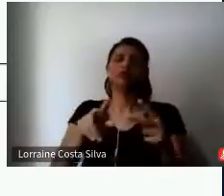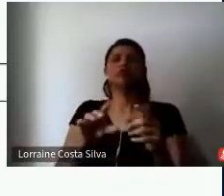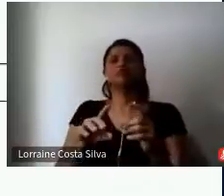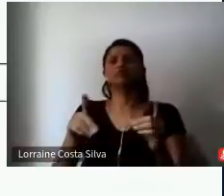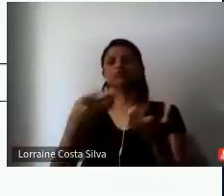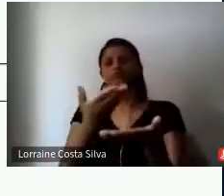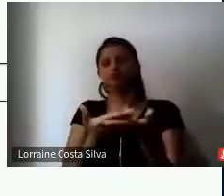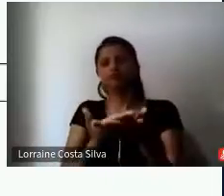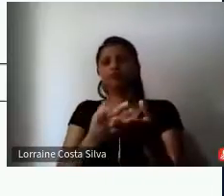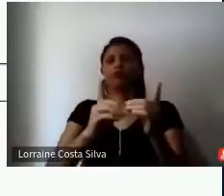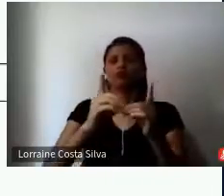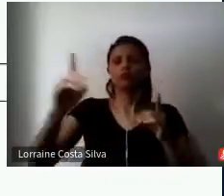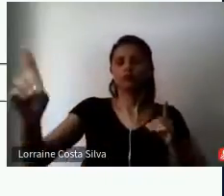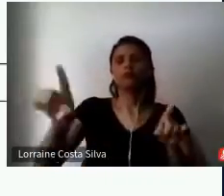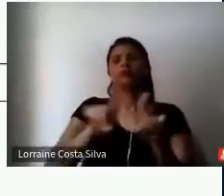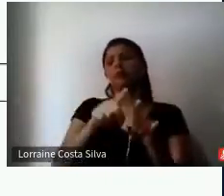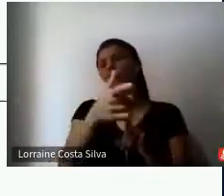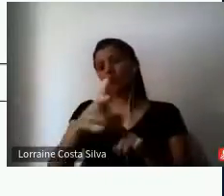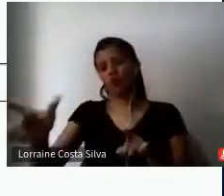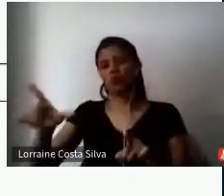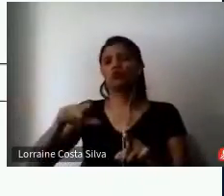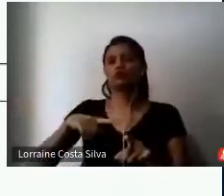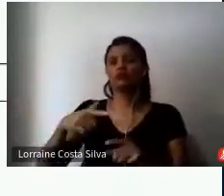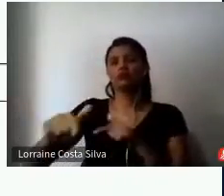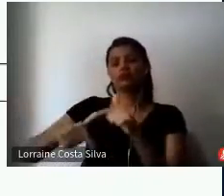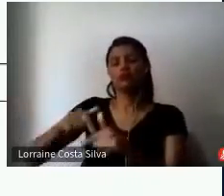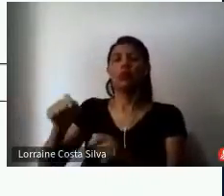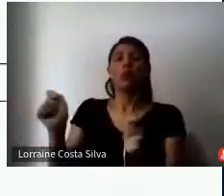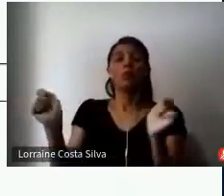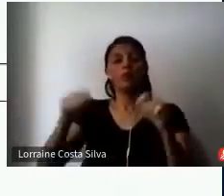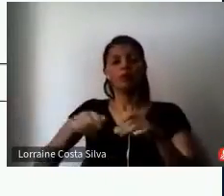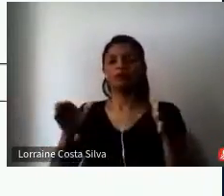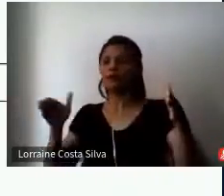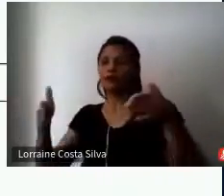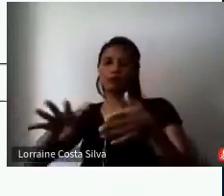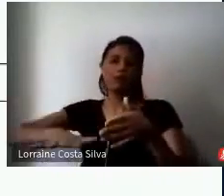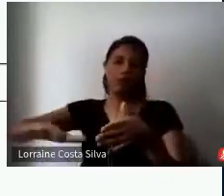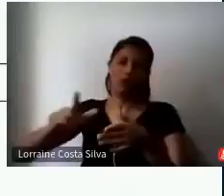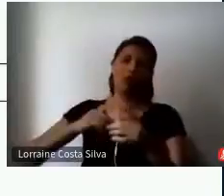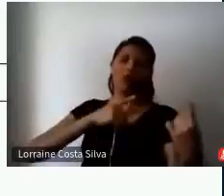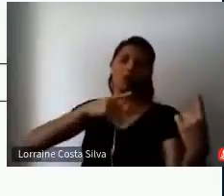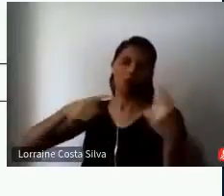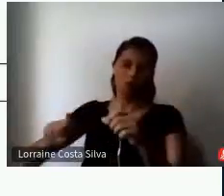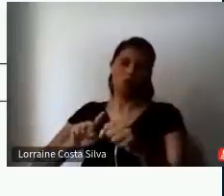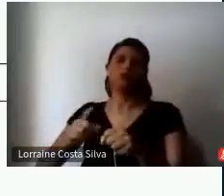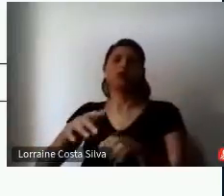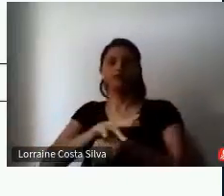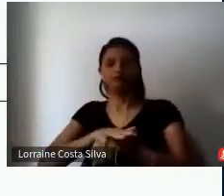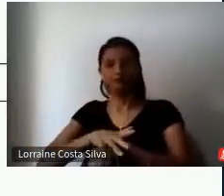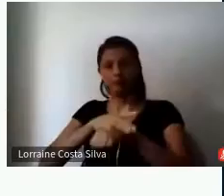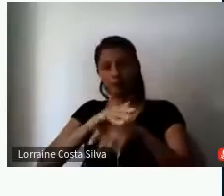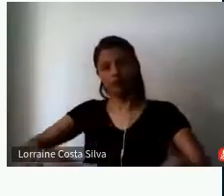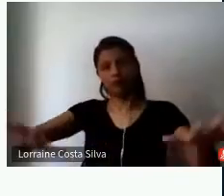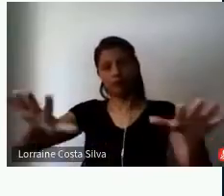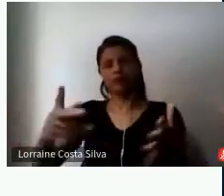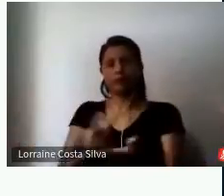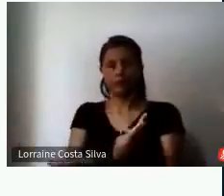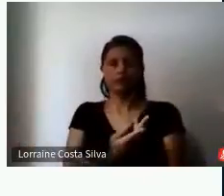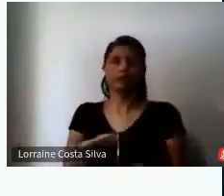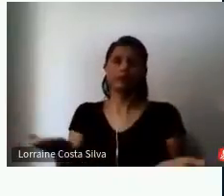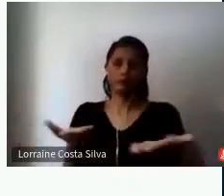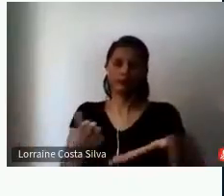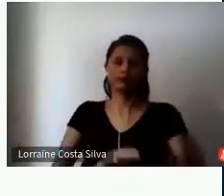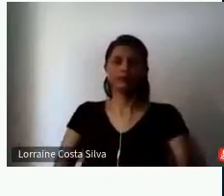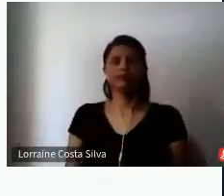pudessem, então, se dedicar, né, no combate, no enfrentamento dessa pandemia. Próximo, por gentileza.